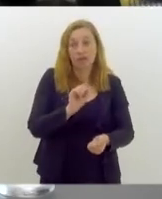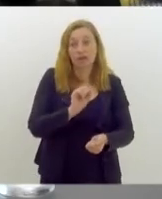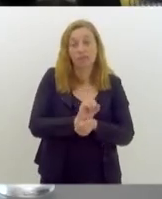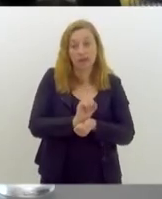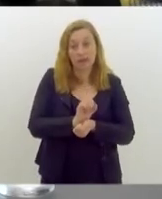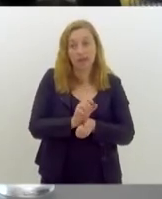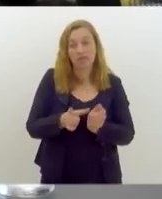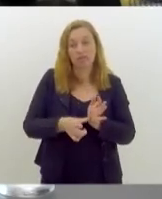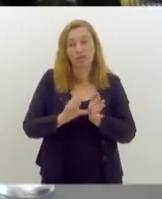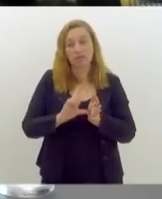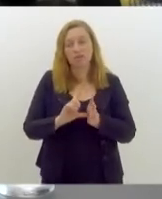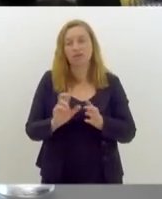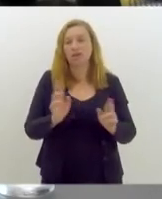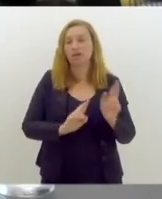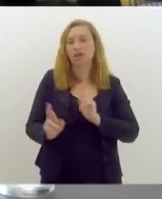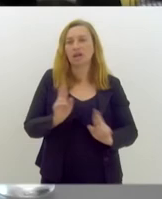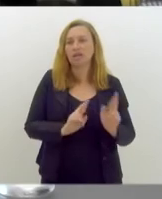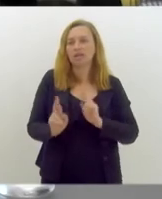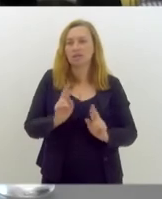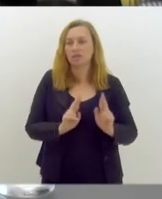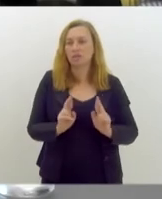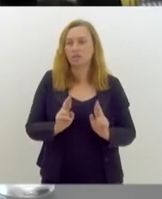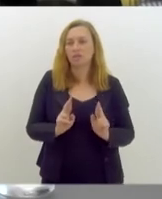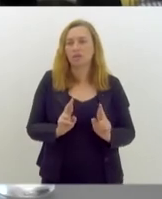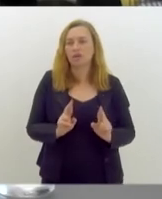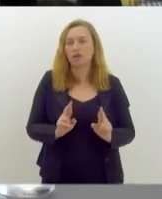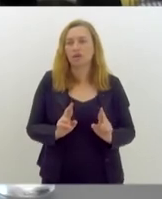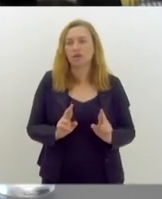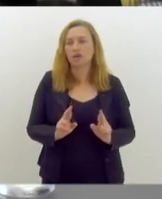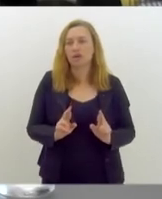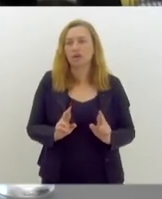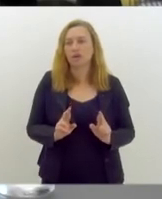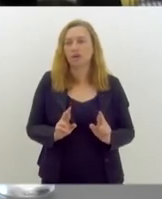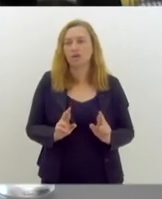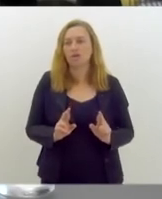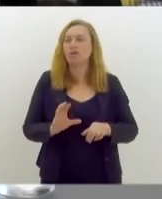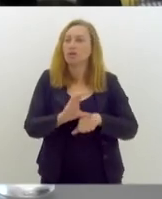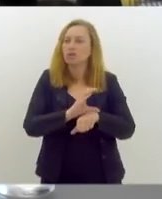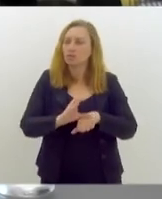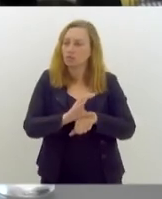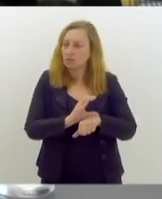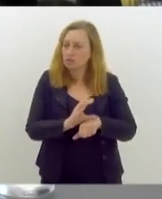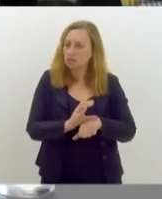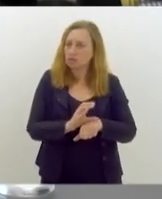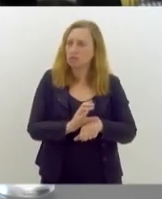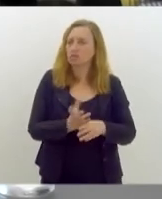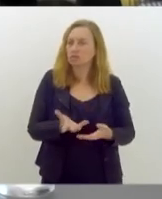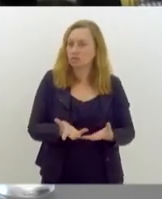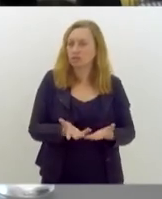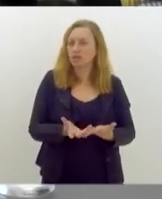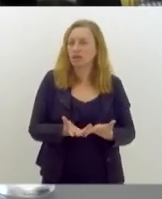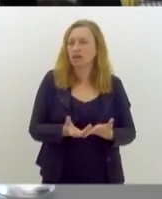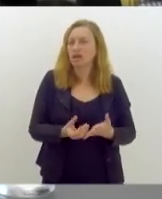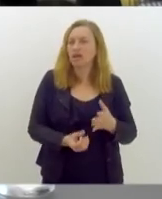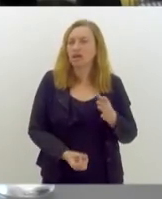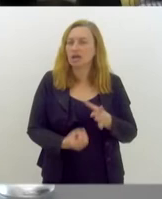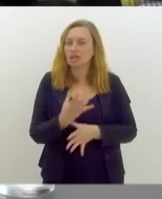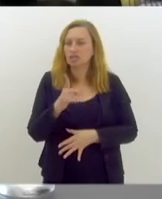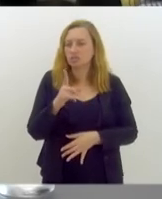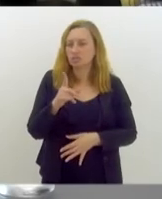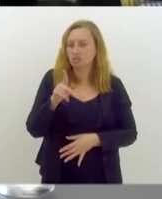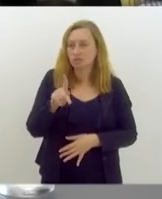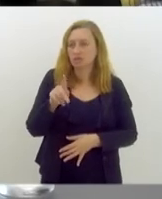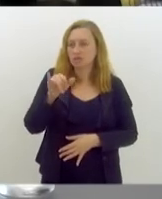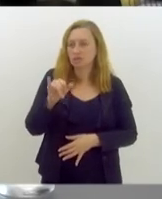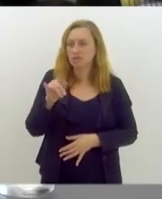em relação é assim a Constituição de um dispositivo em parceria com Agência